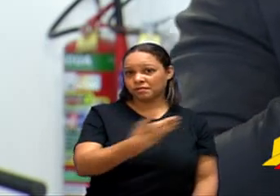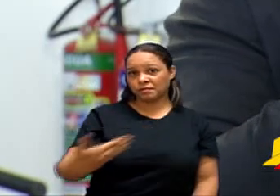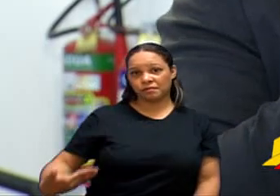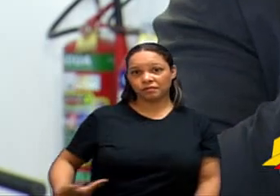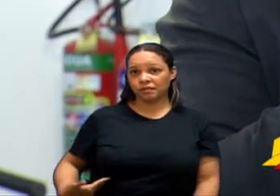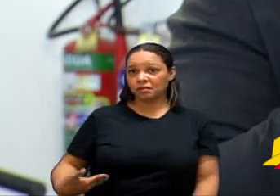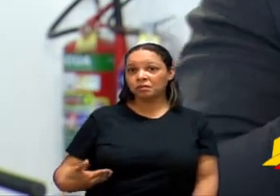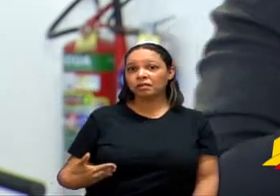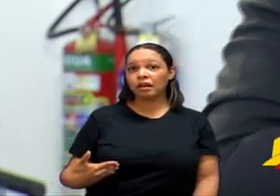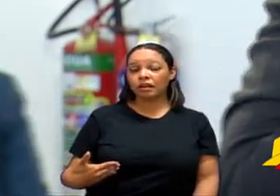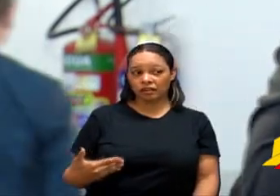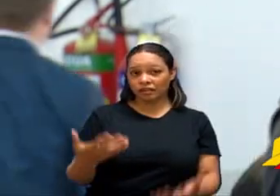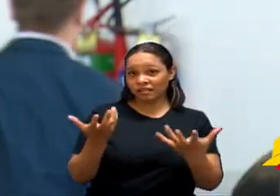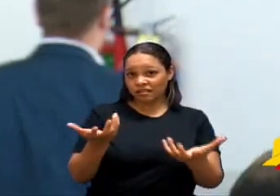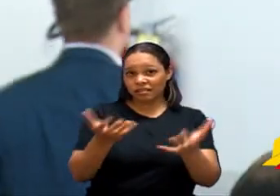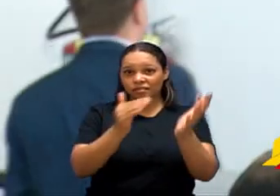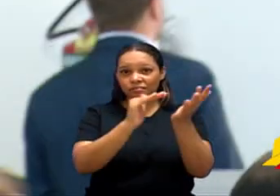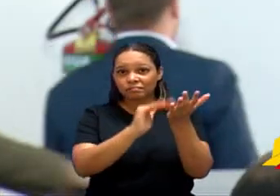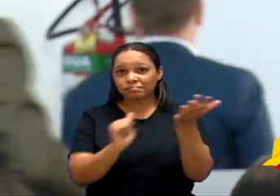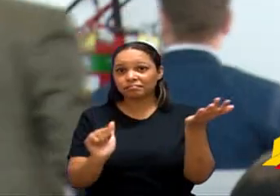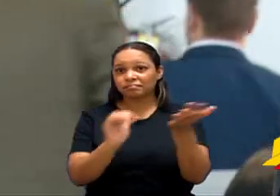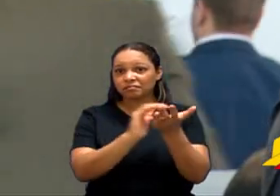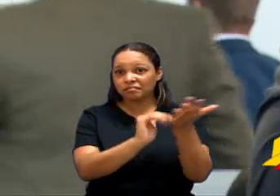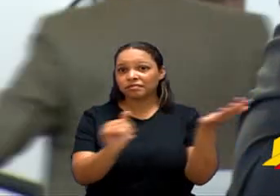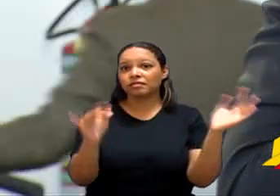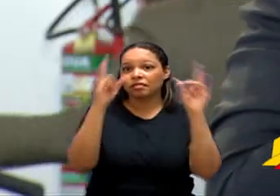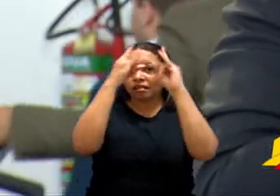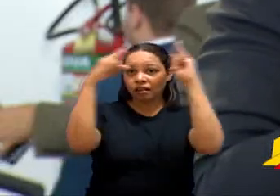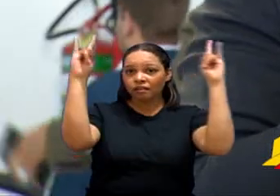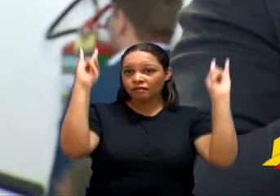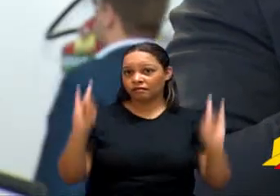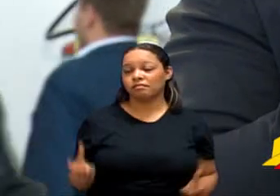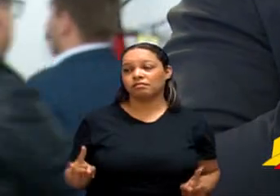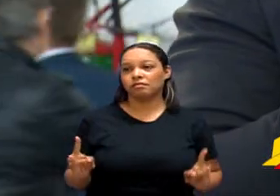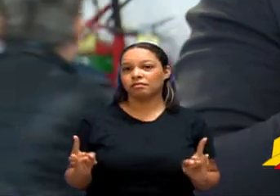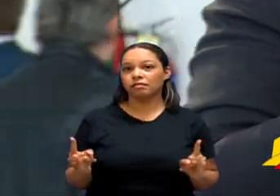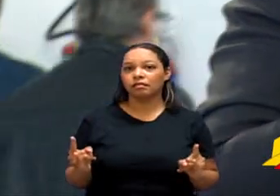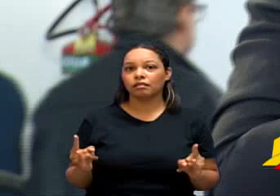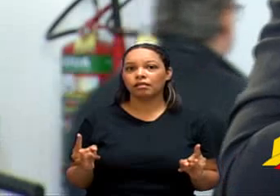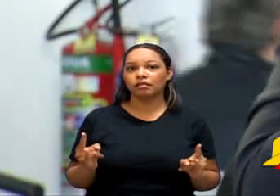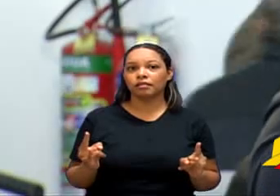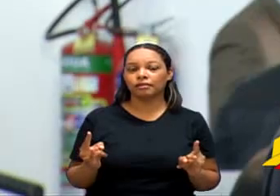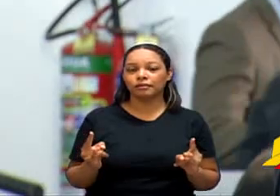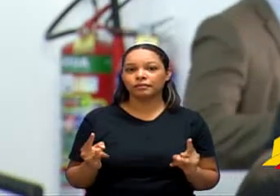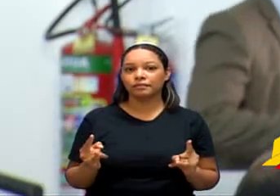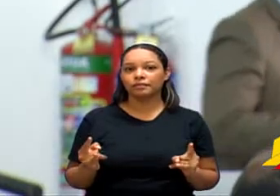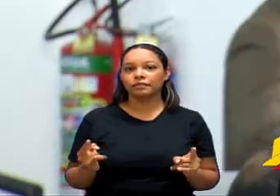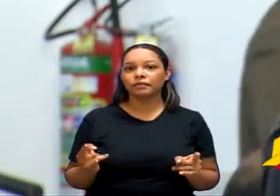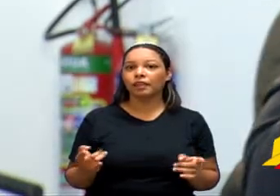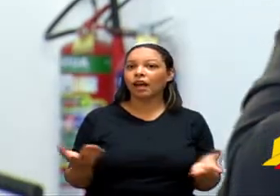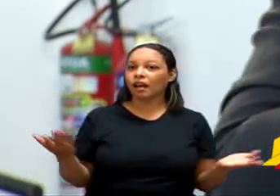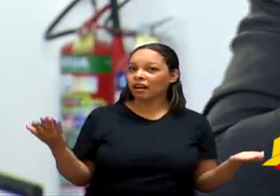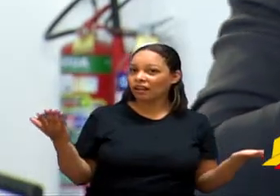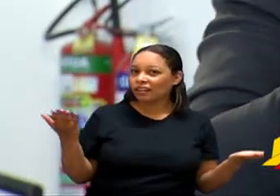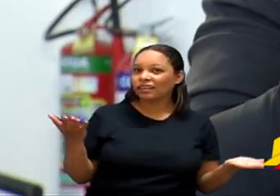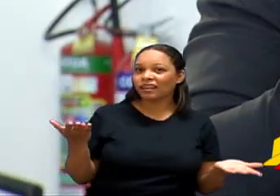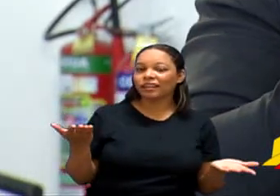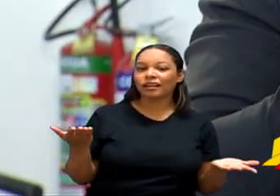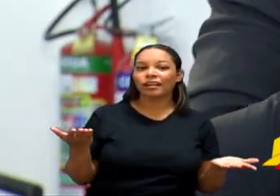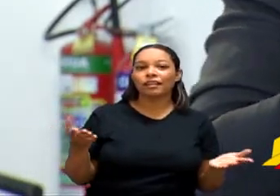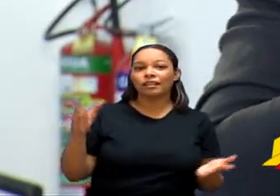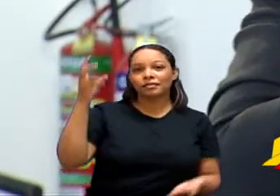tirar a Feira da Barganha. E isso ali é uma, além de ser cultural, de